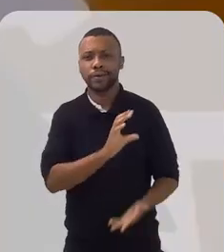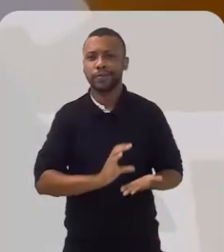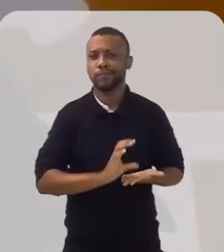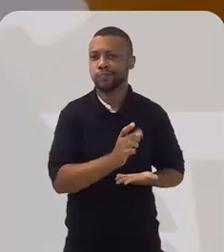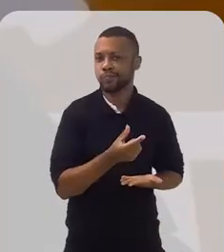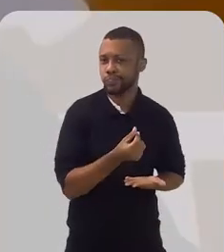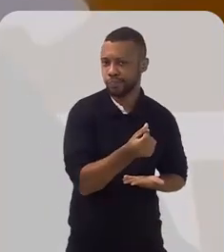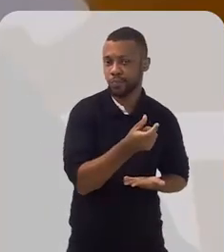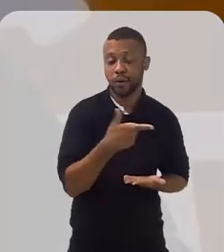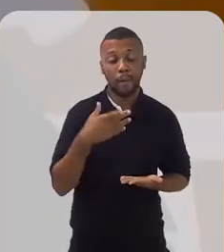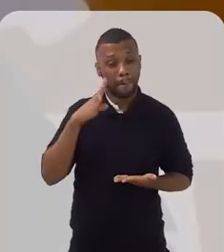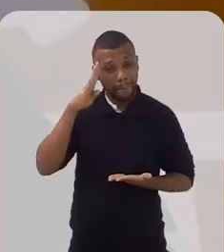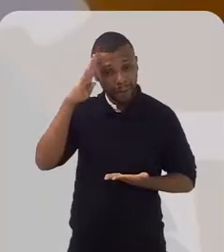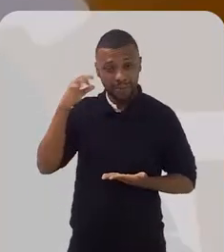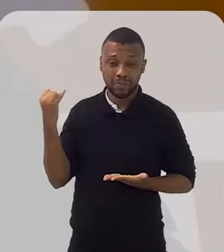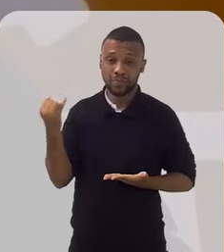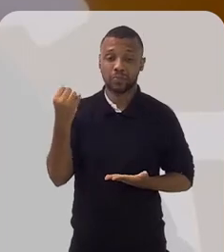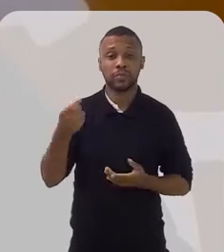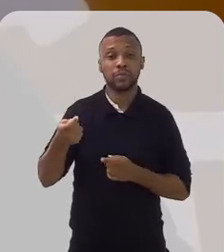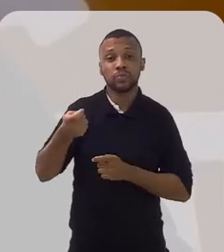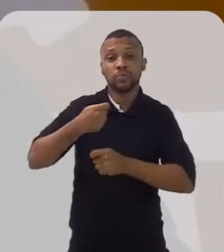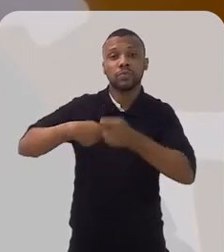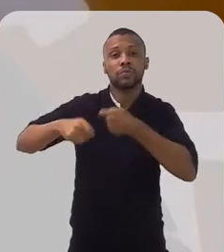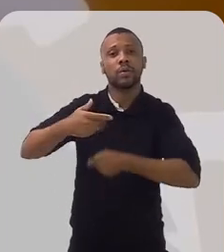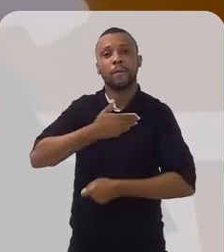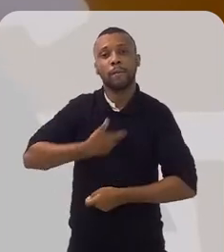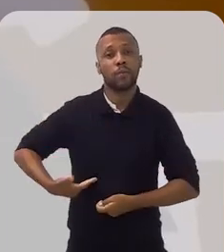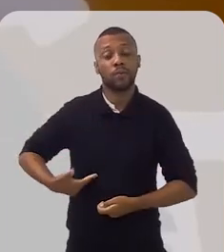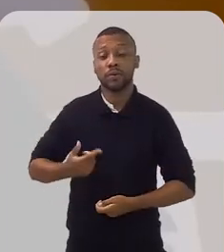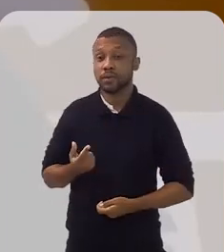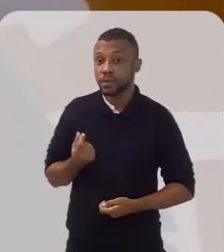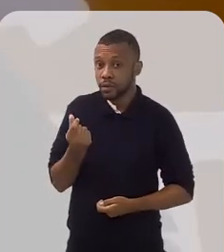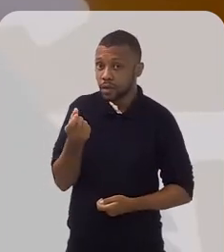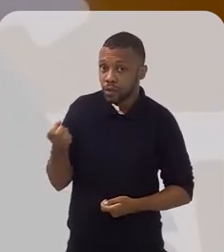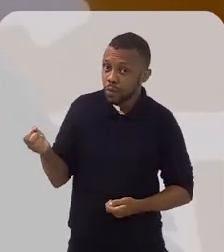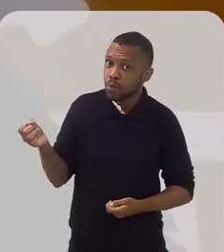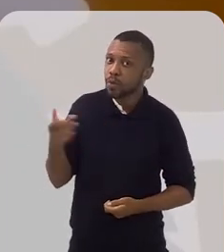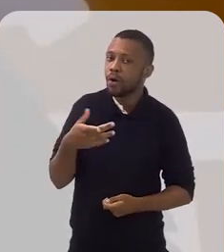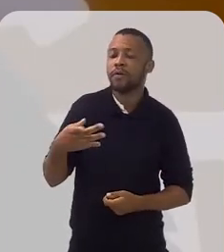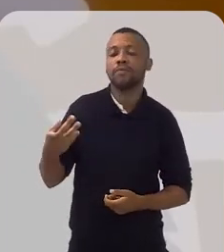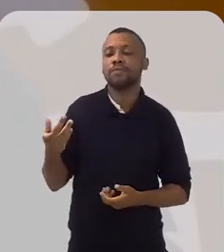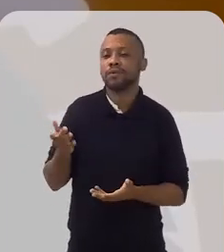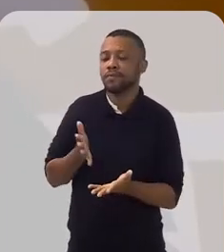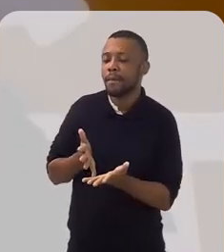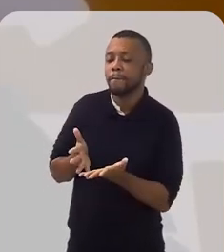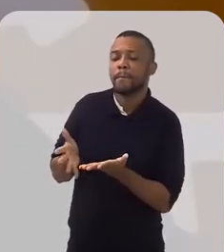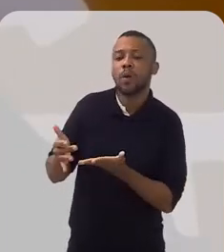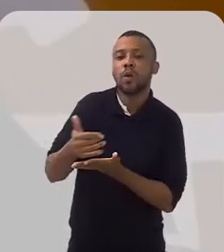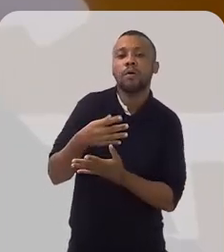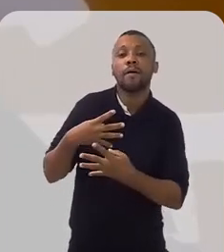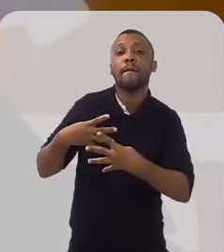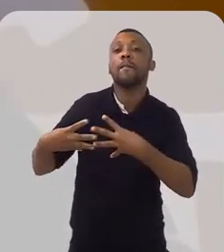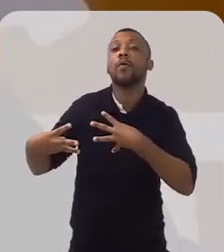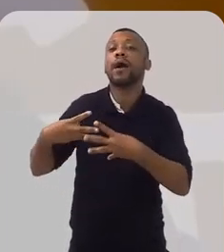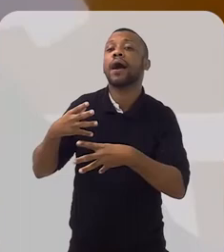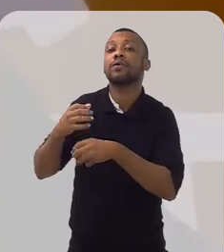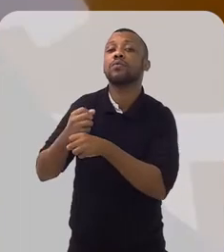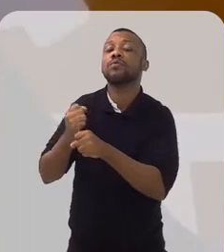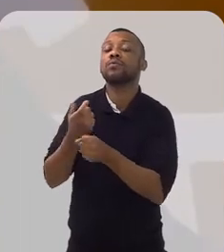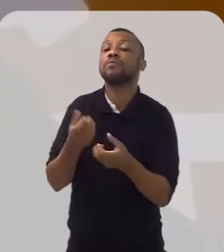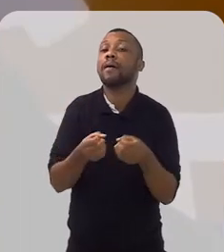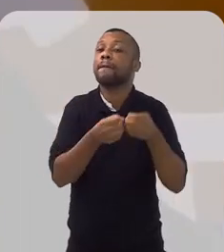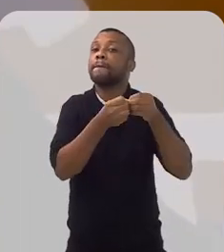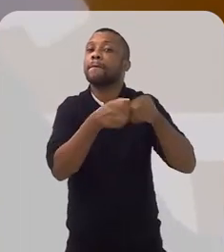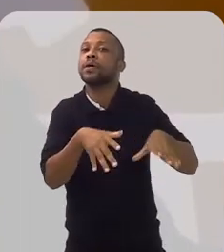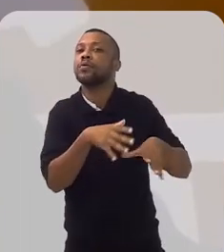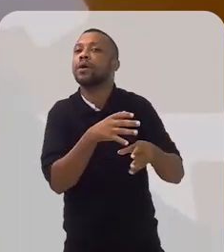mais importante é o administrador público entender que esse é um dinheiro novo que vem para o caixa dele. Ele não vai afetar o orçamento